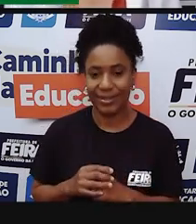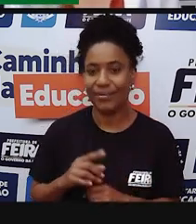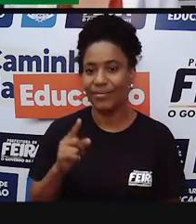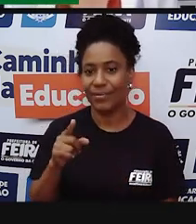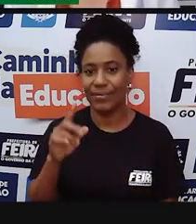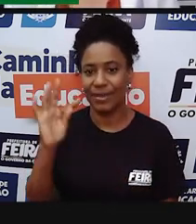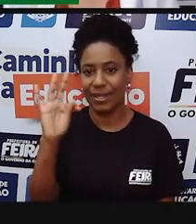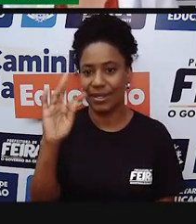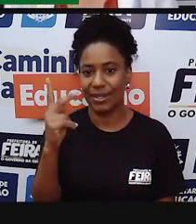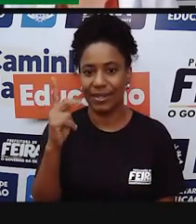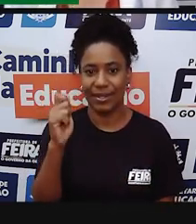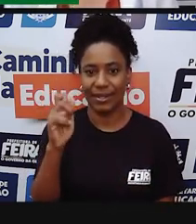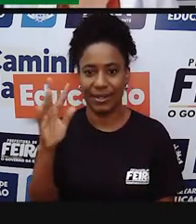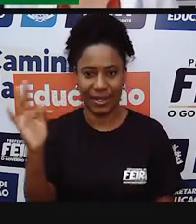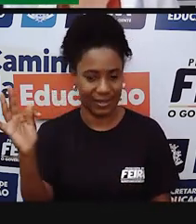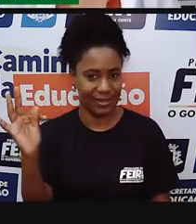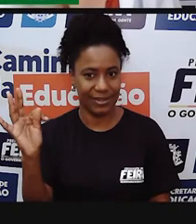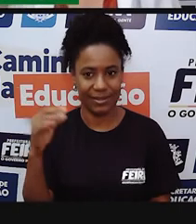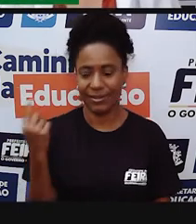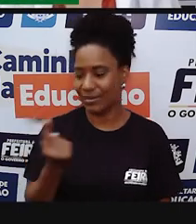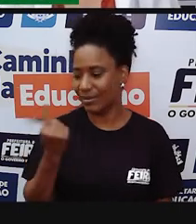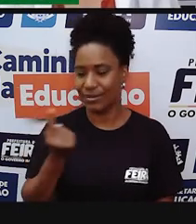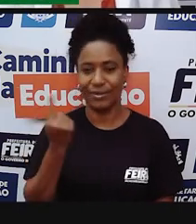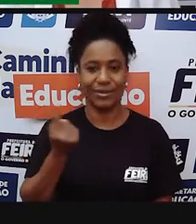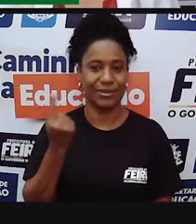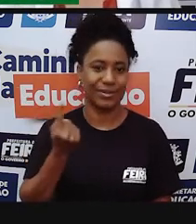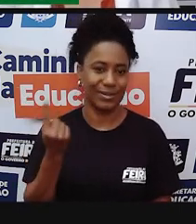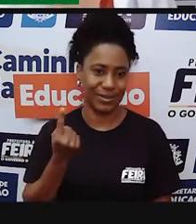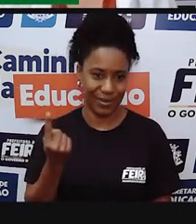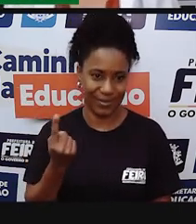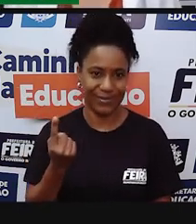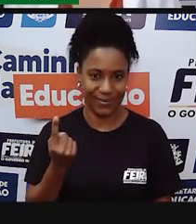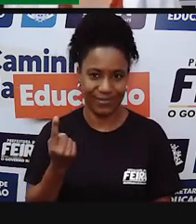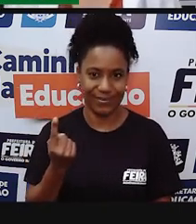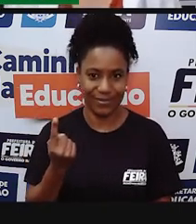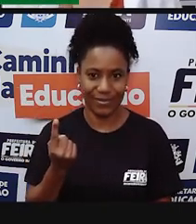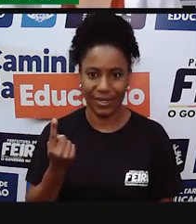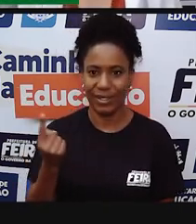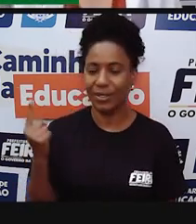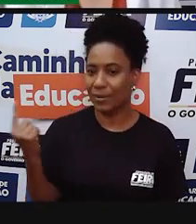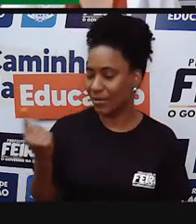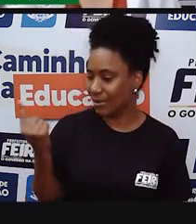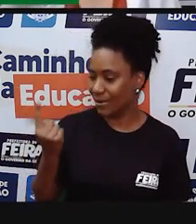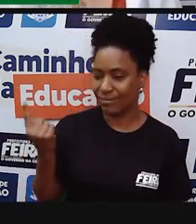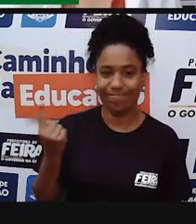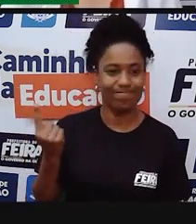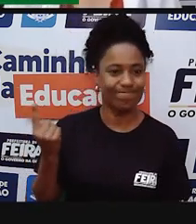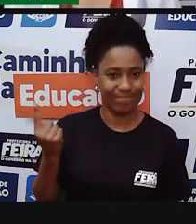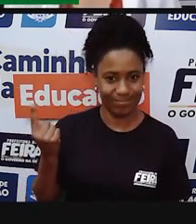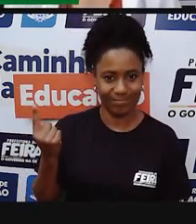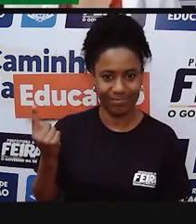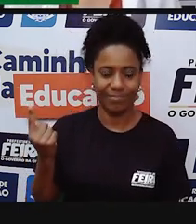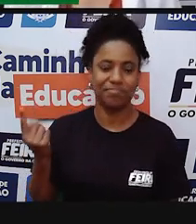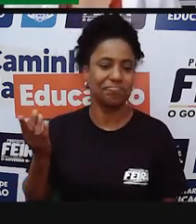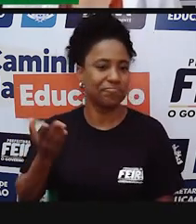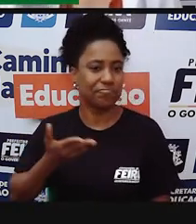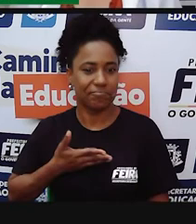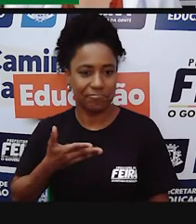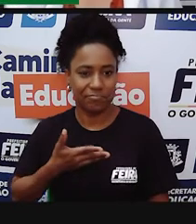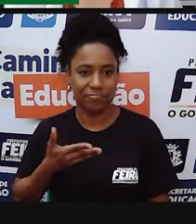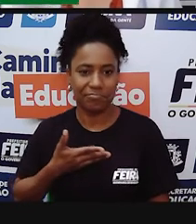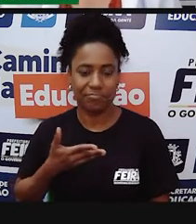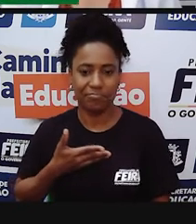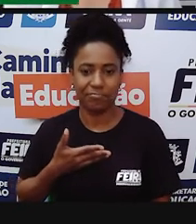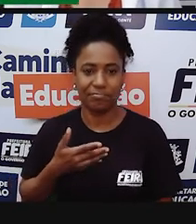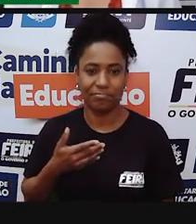eu vou usar até para o singular e para o brother está longe de mim férias my brother